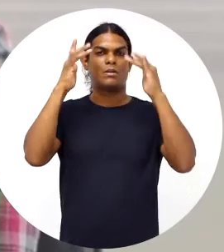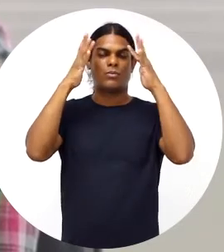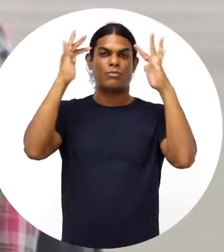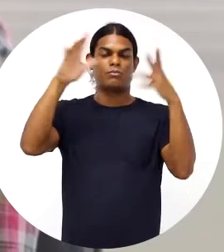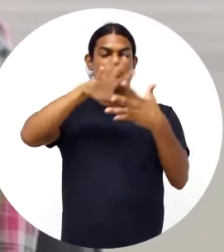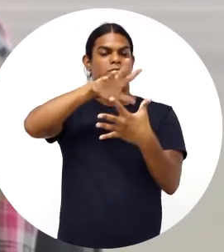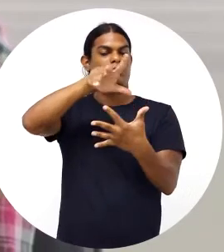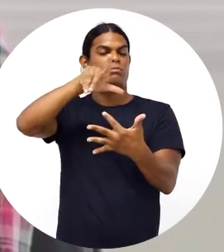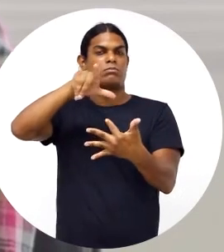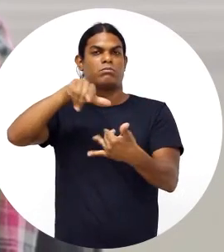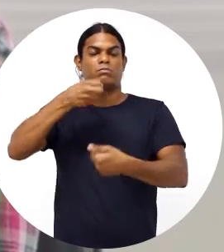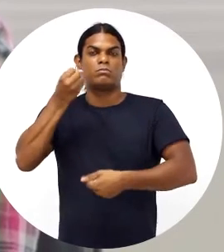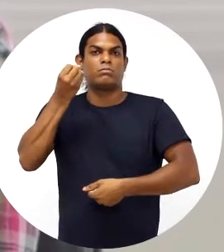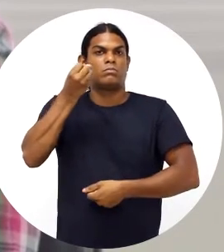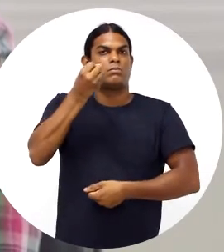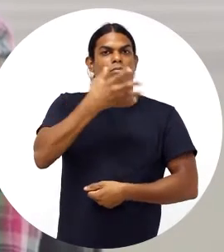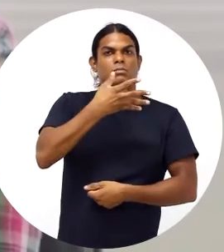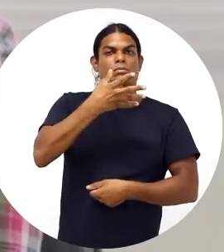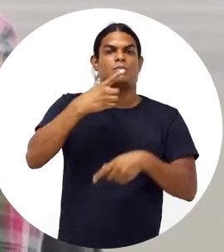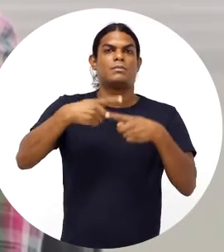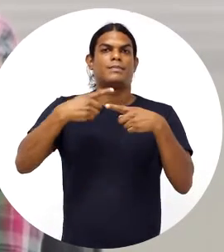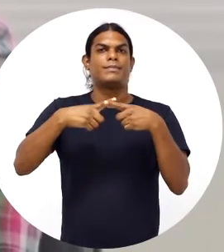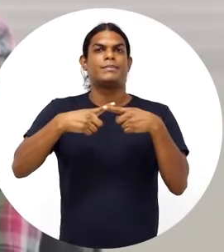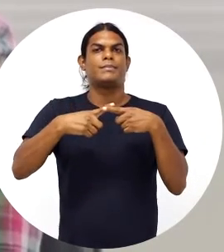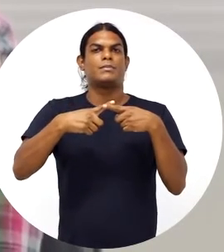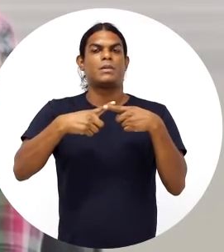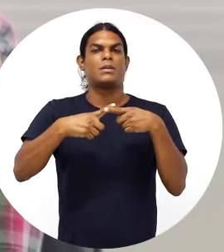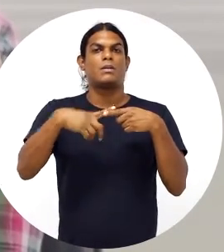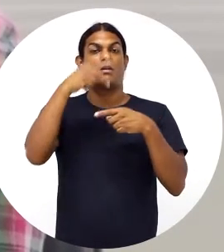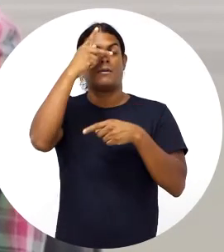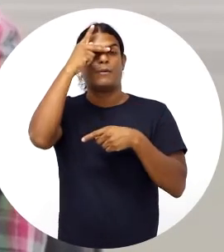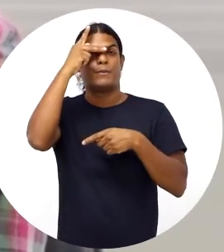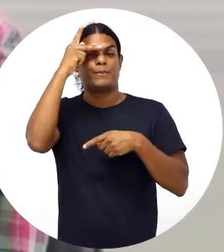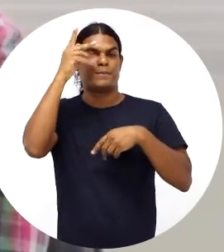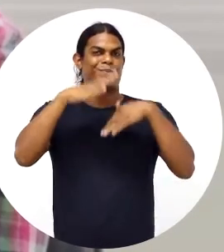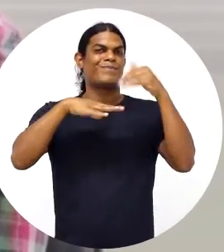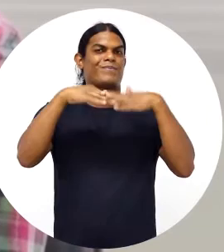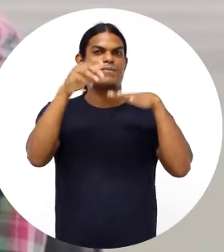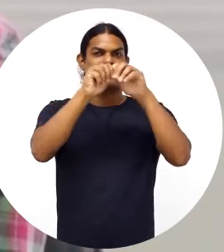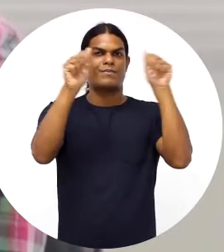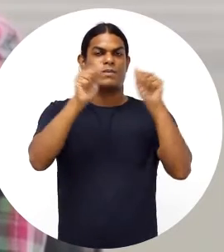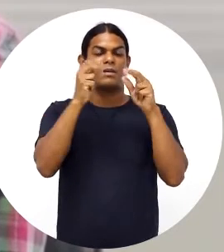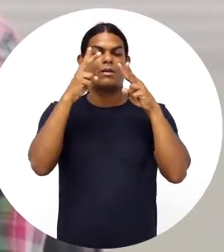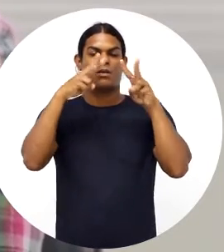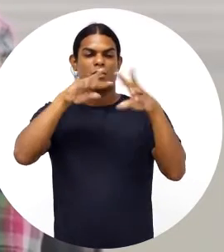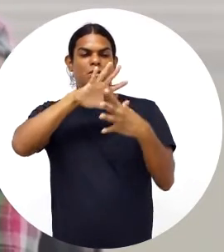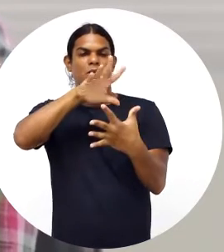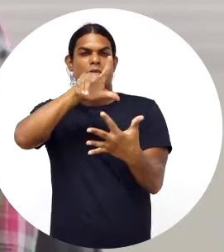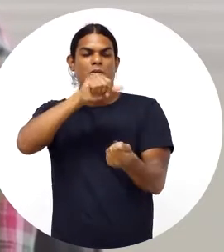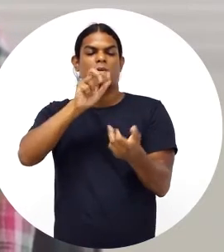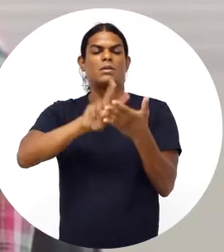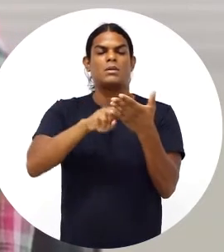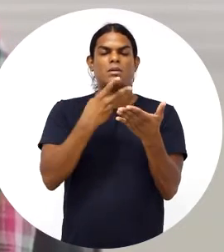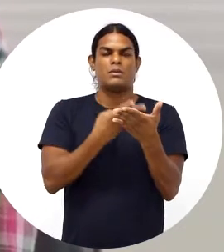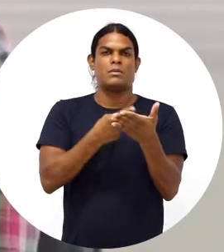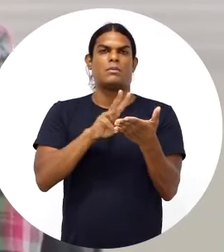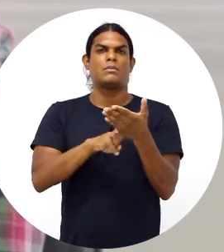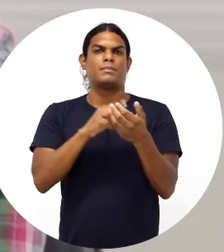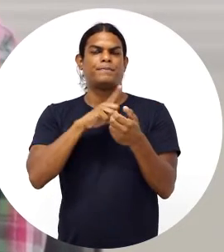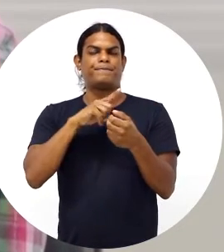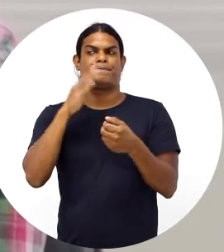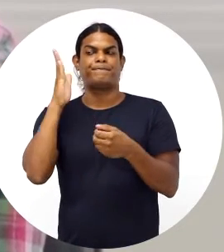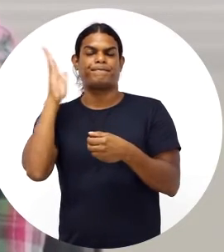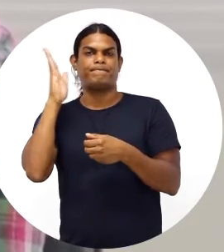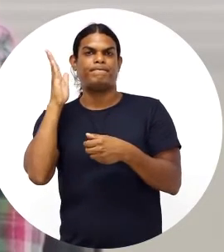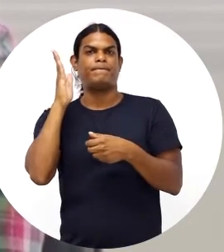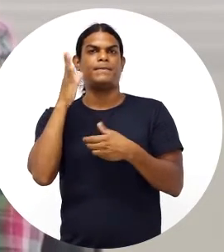ou seja, o artista ele olha para o mundo e dá a sua versão. Temos aí o poema A